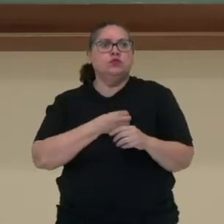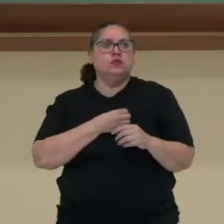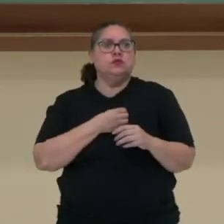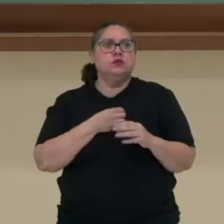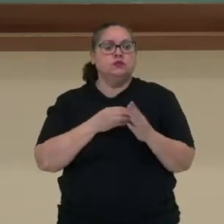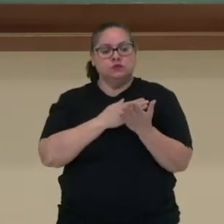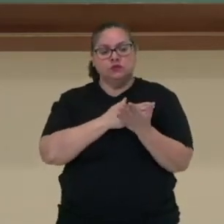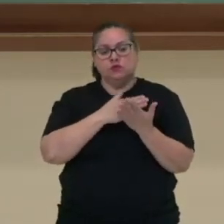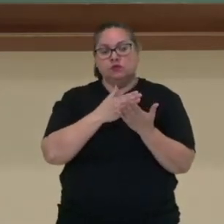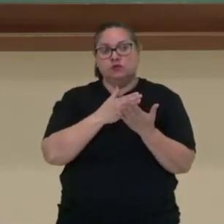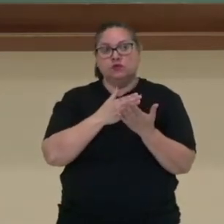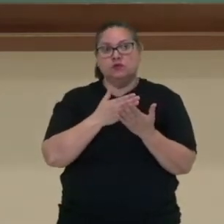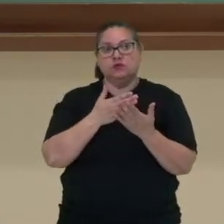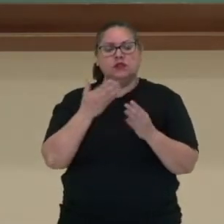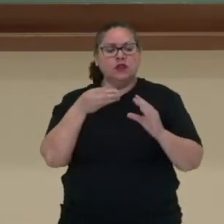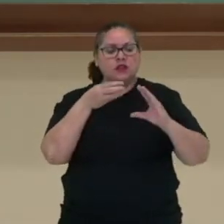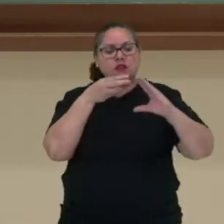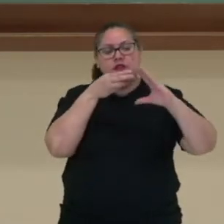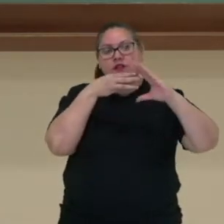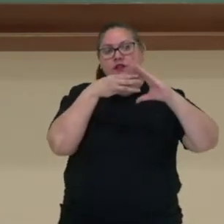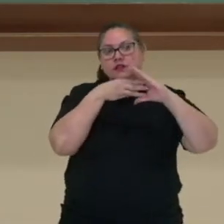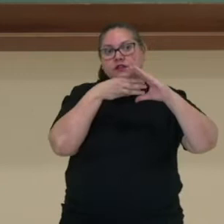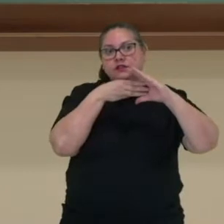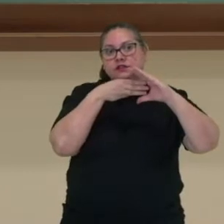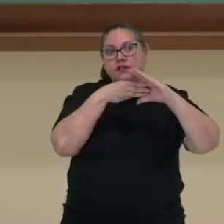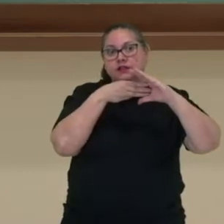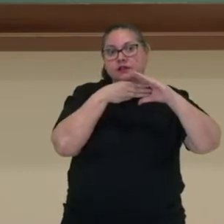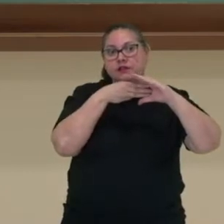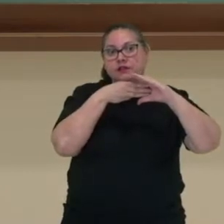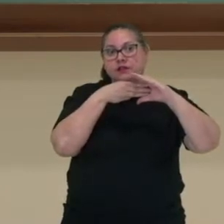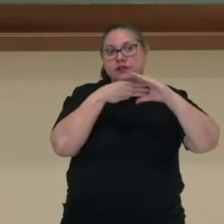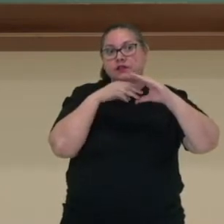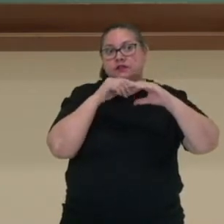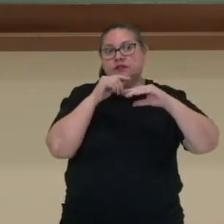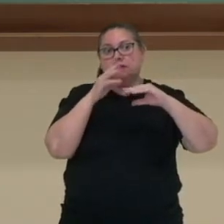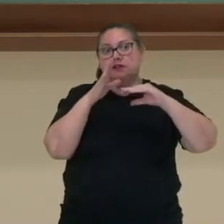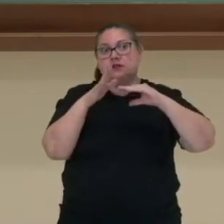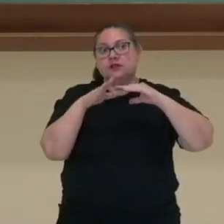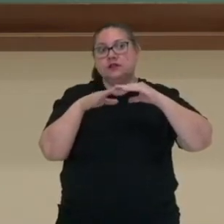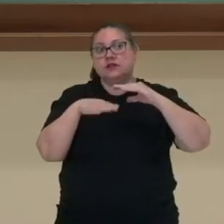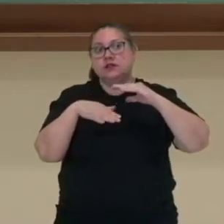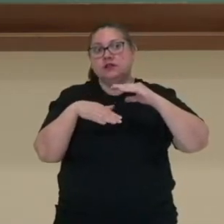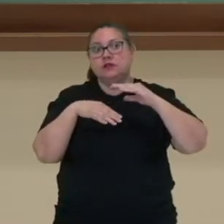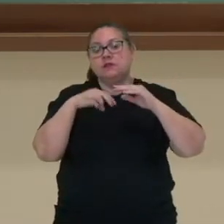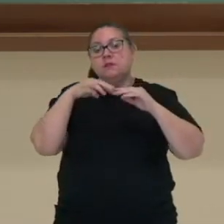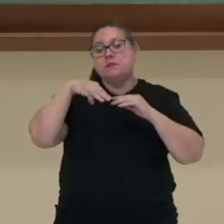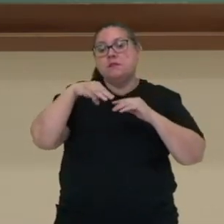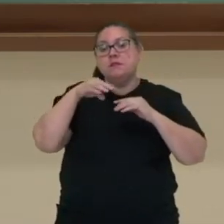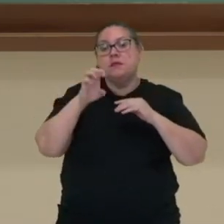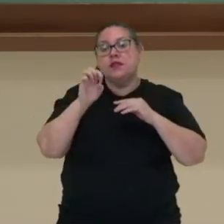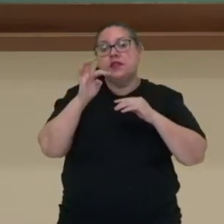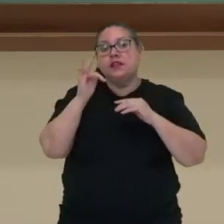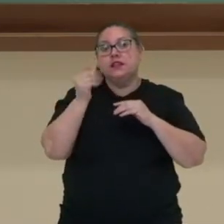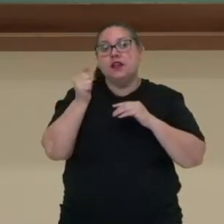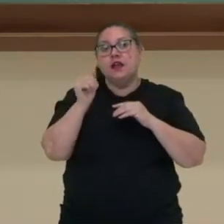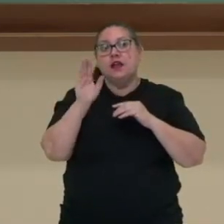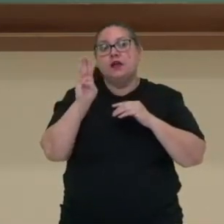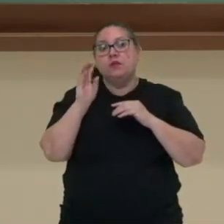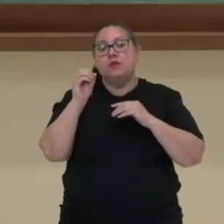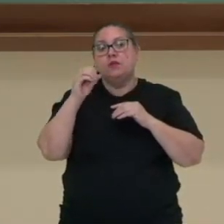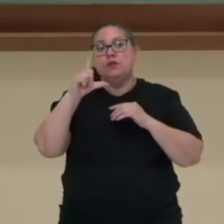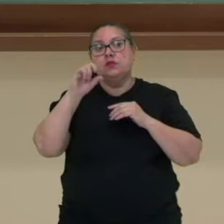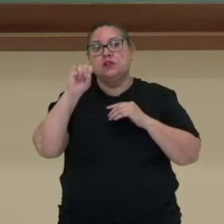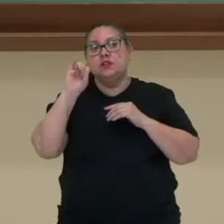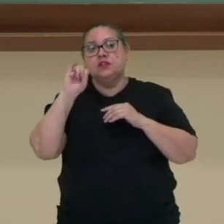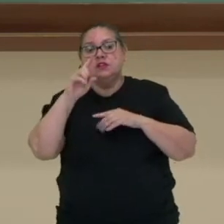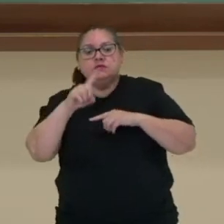nós começamos lá pela célula. E aí a gente vai falar de metabolismo,